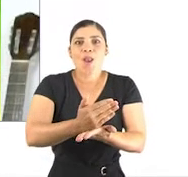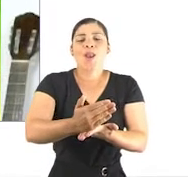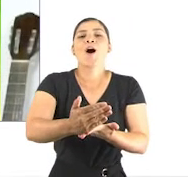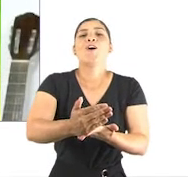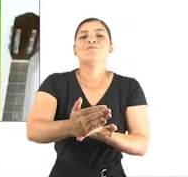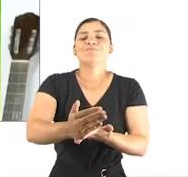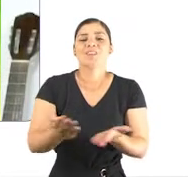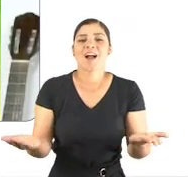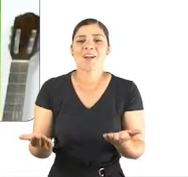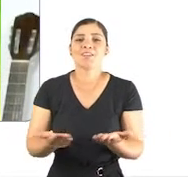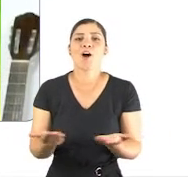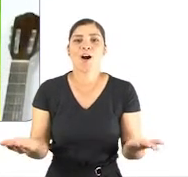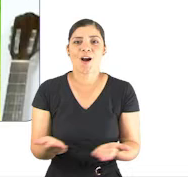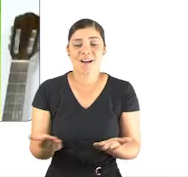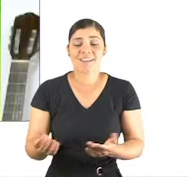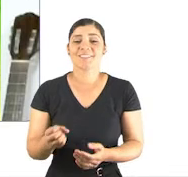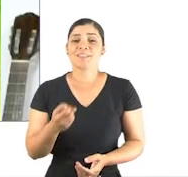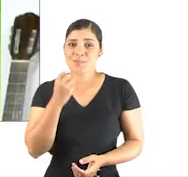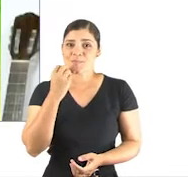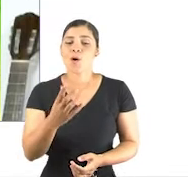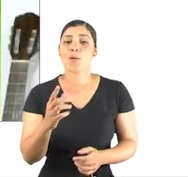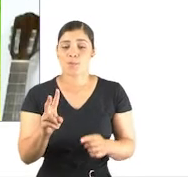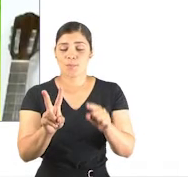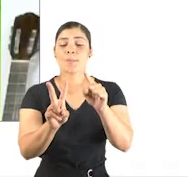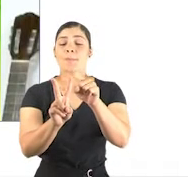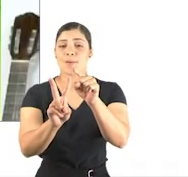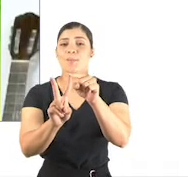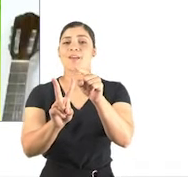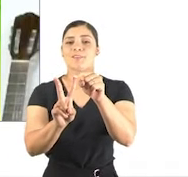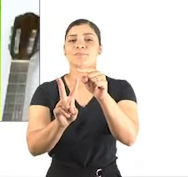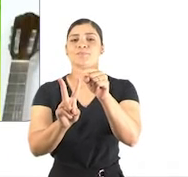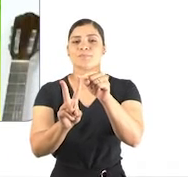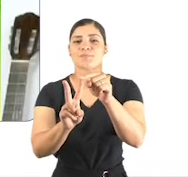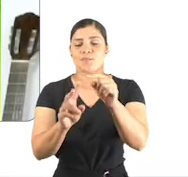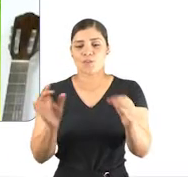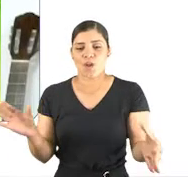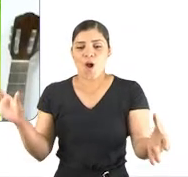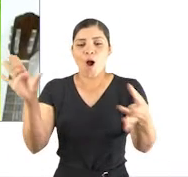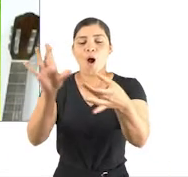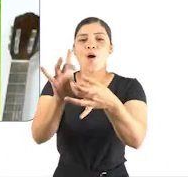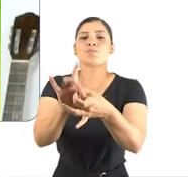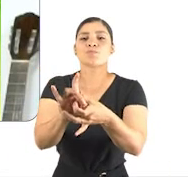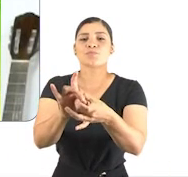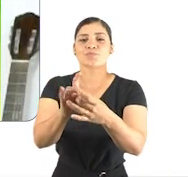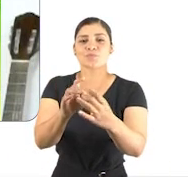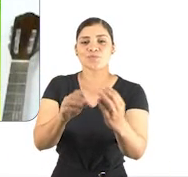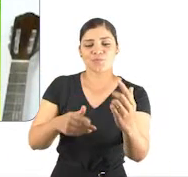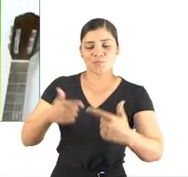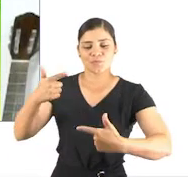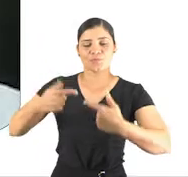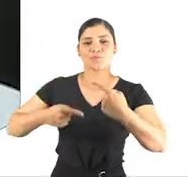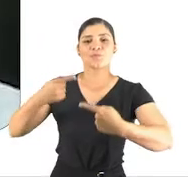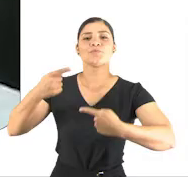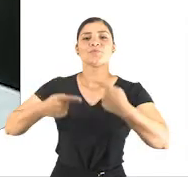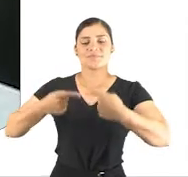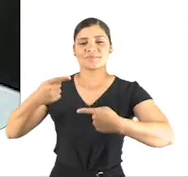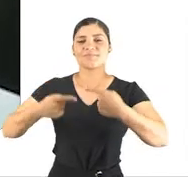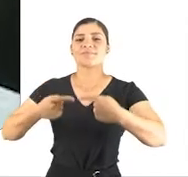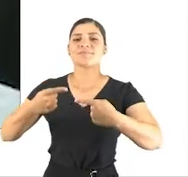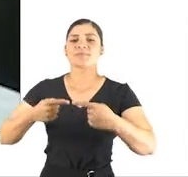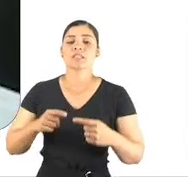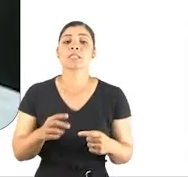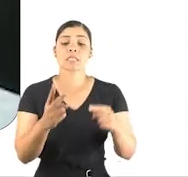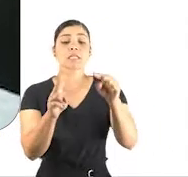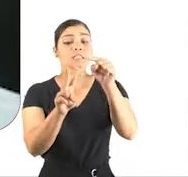dor real. Então, esse é um primeiro ponto que eu trago, um valor agregado. Essa troca de experiência foi muito bacana. E o